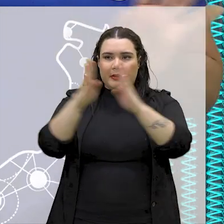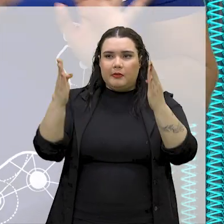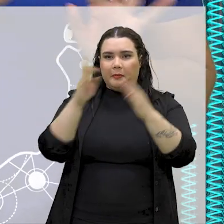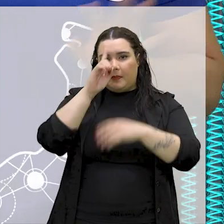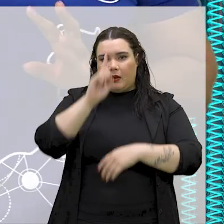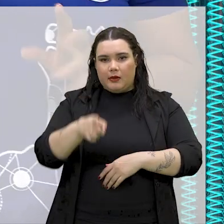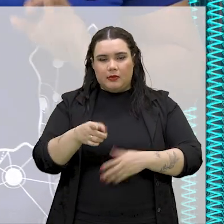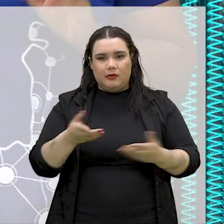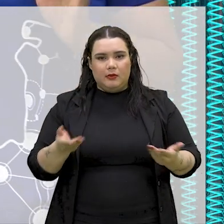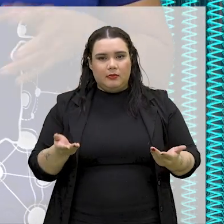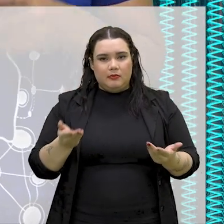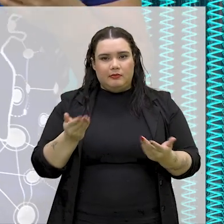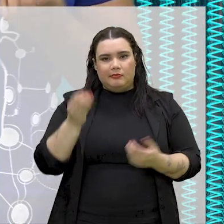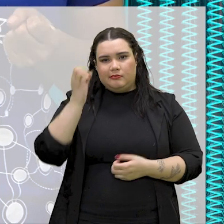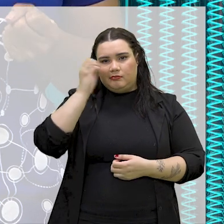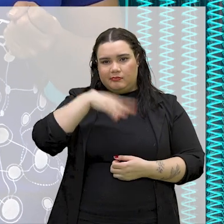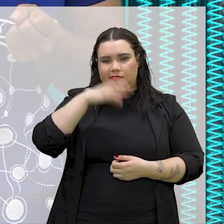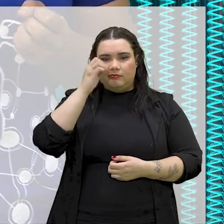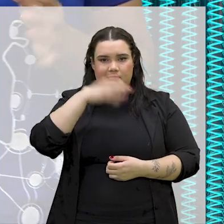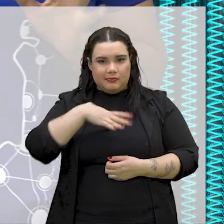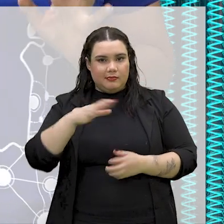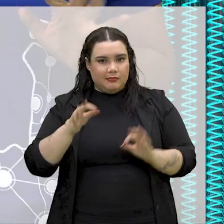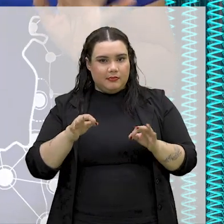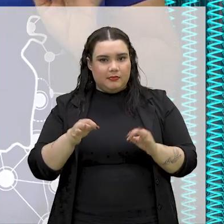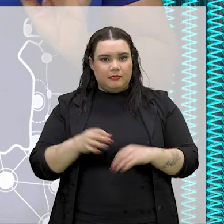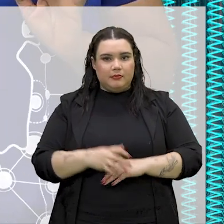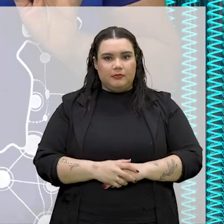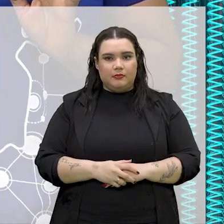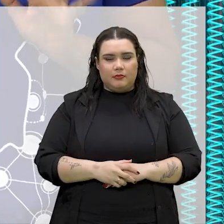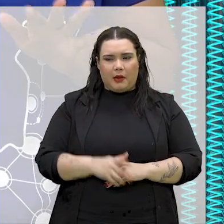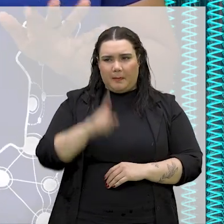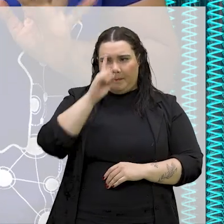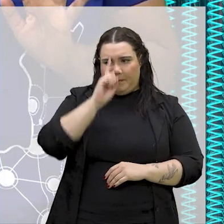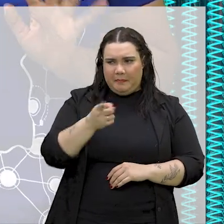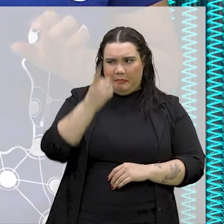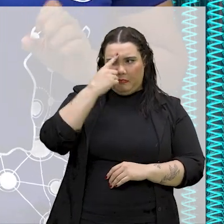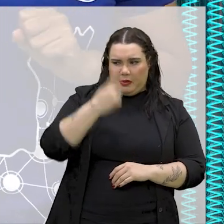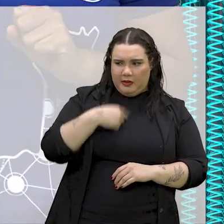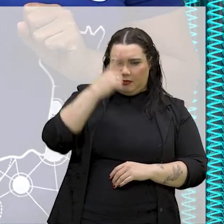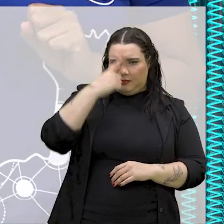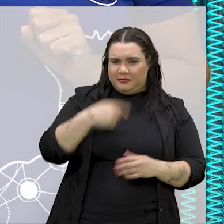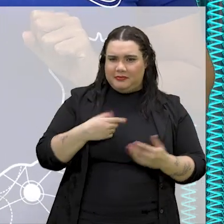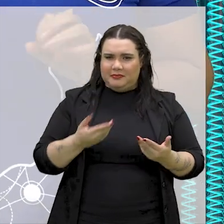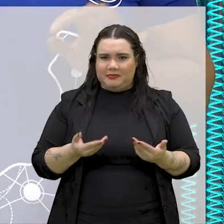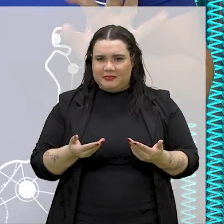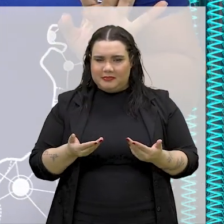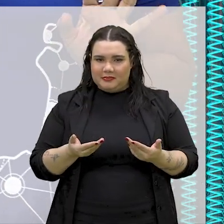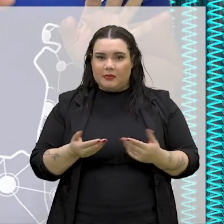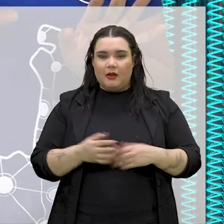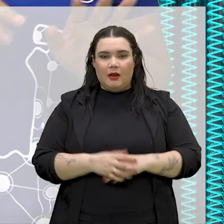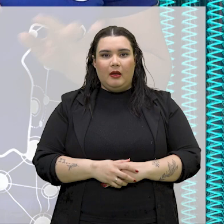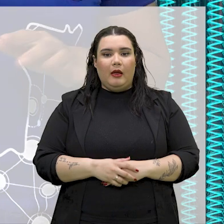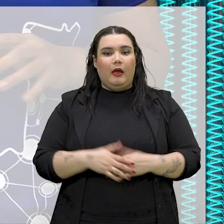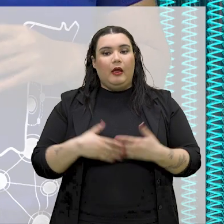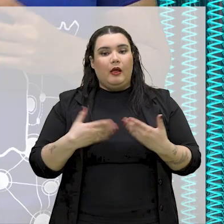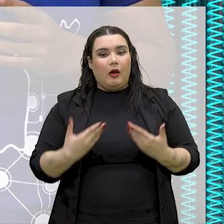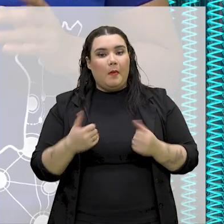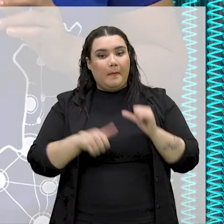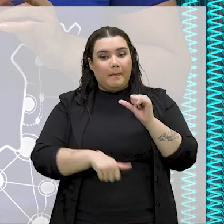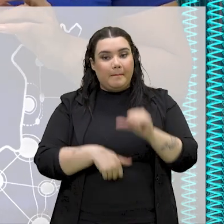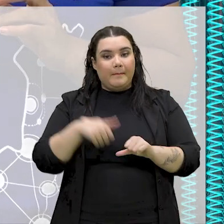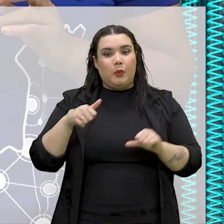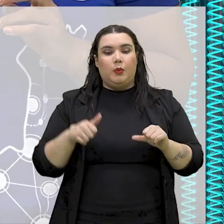janela. Né? Bem rude mesmo, tá? Tá mandando em mim agora, as pessoas não ficam tão confortáveis. E aí que eu